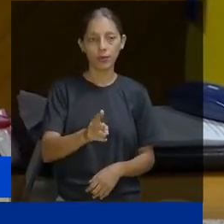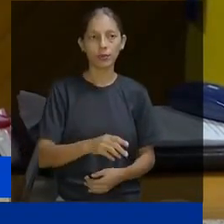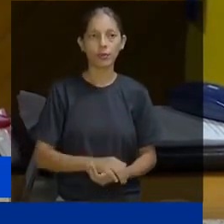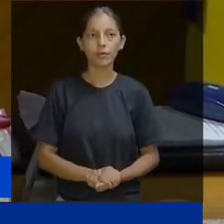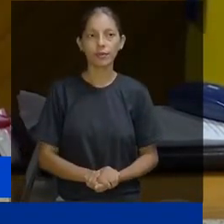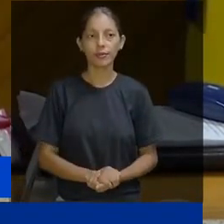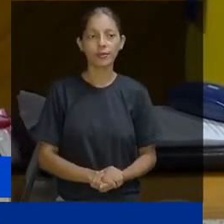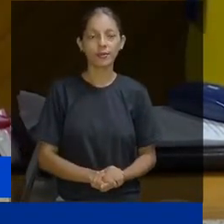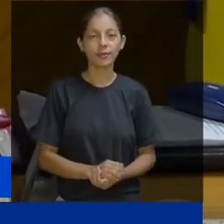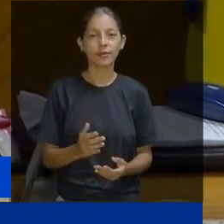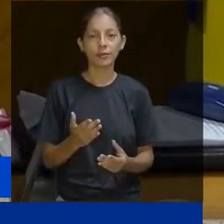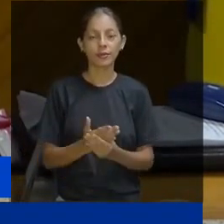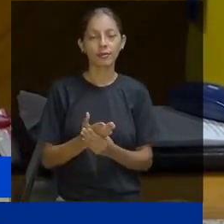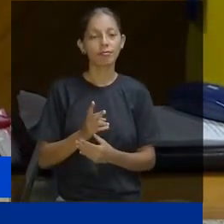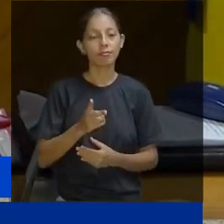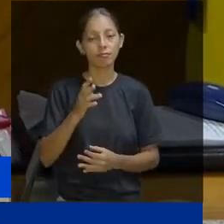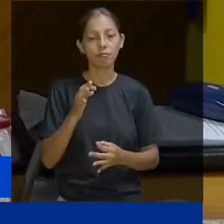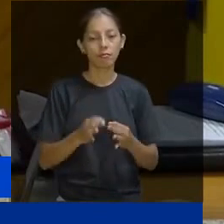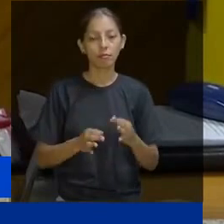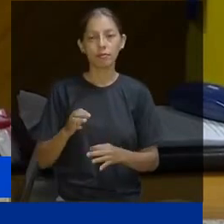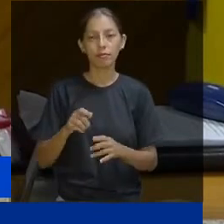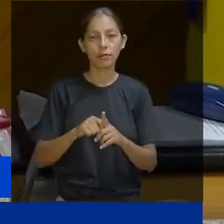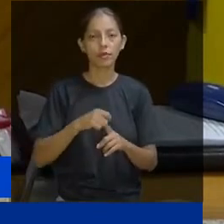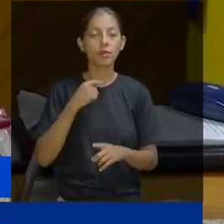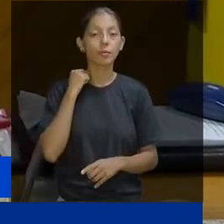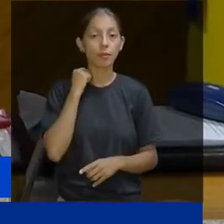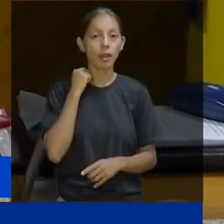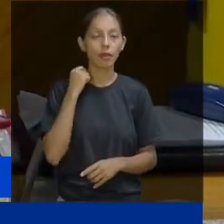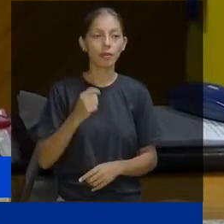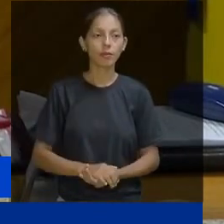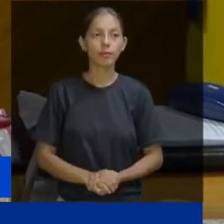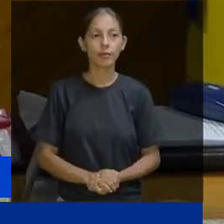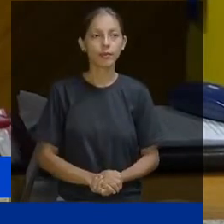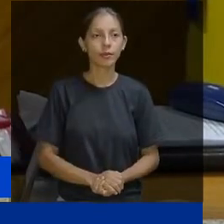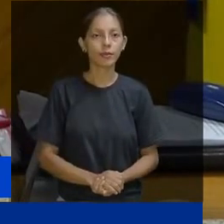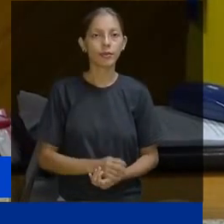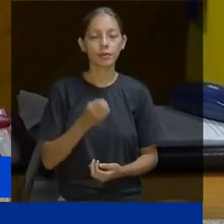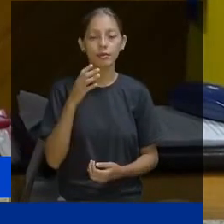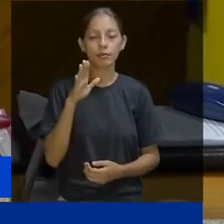de maio. Tenham todos um bom resto de dia, um bom descanso e até amanhã, se Deus quiser.